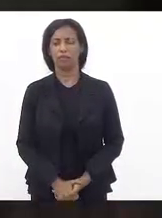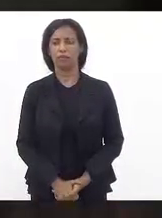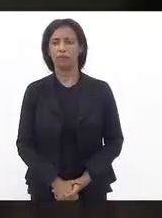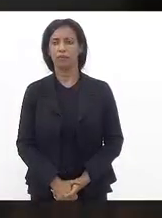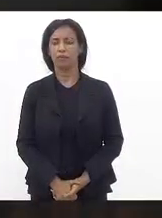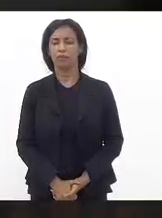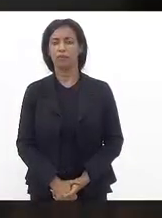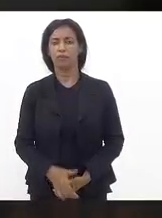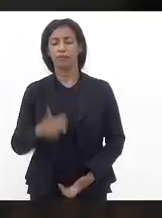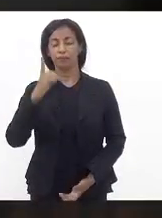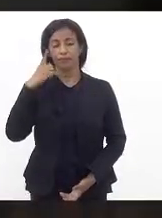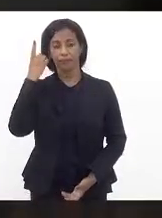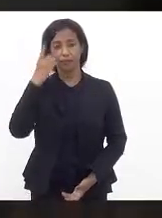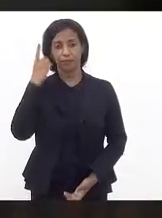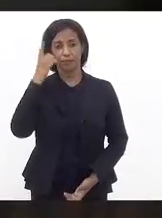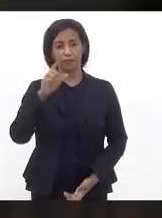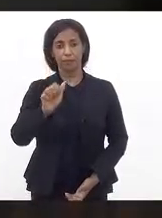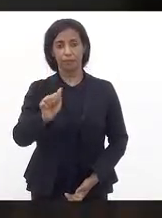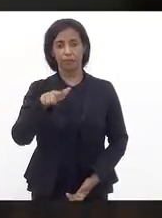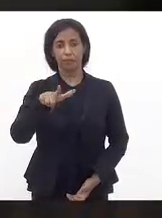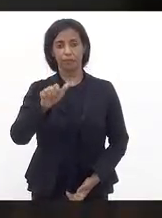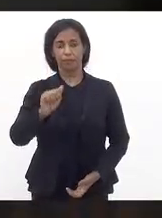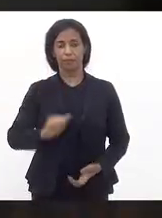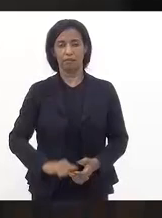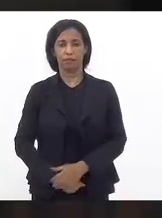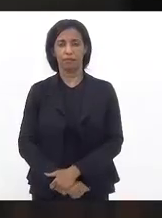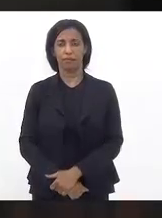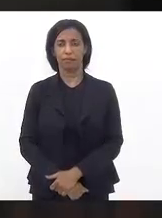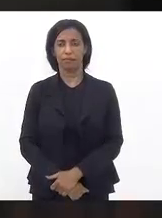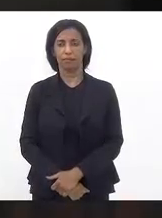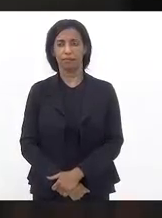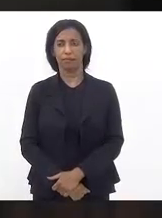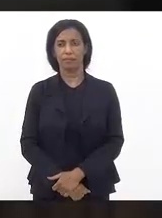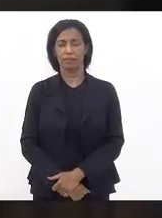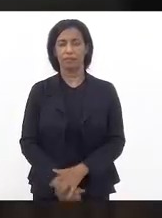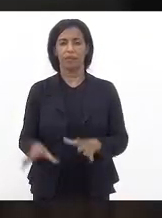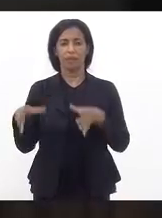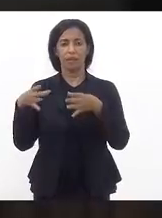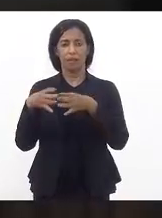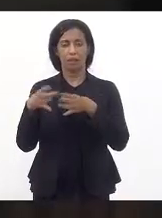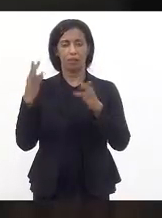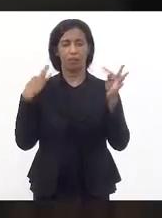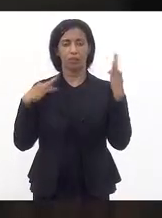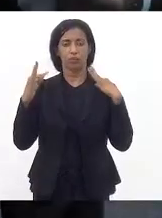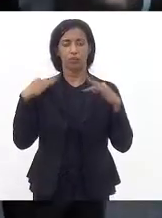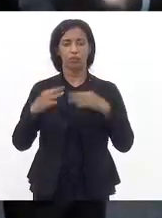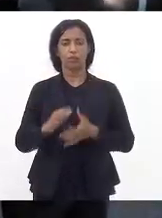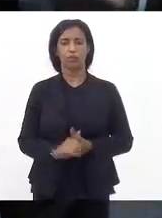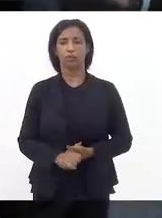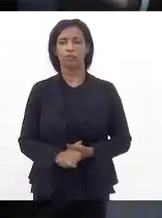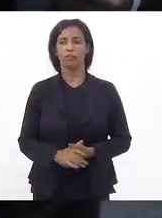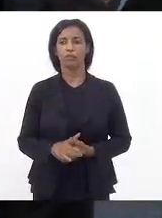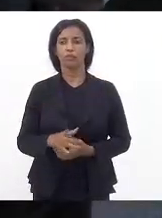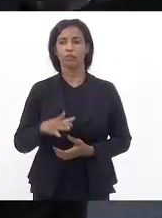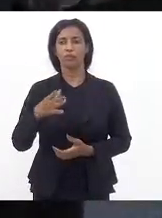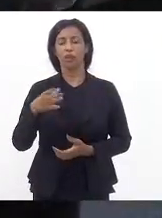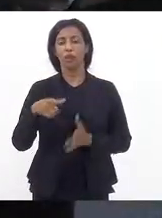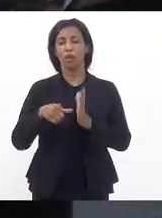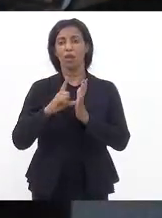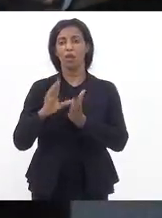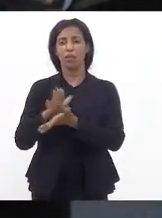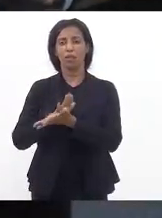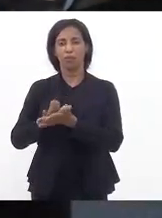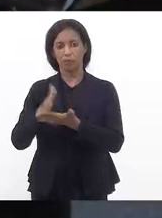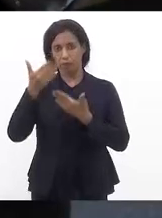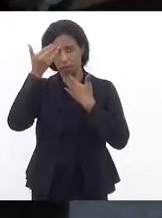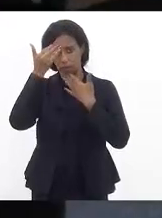Obrigado deputada Alana Passos pela comissão de turismo Oi Ju antes